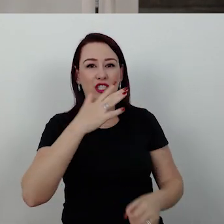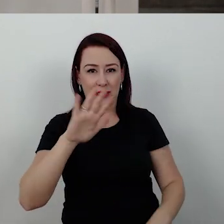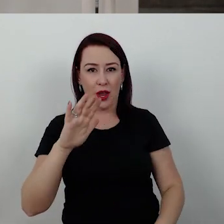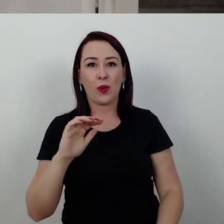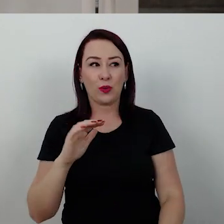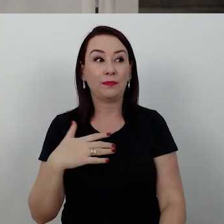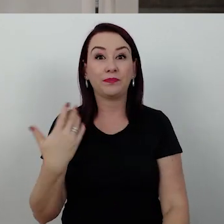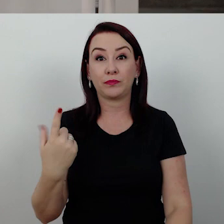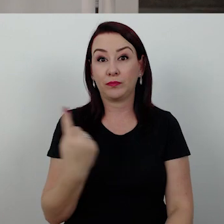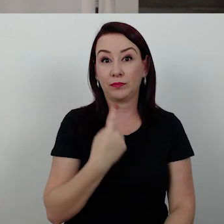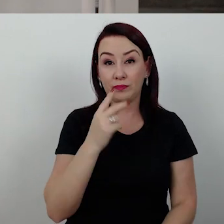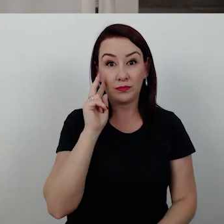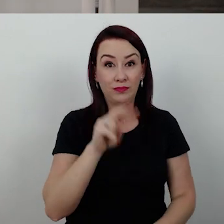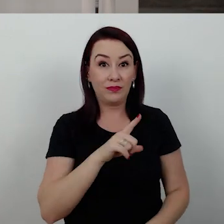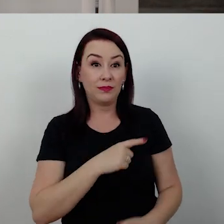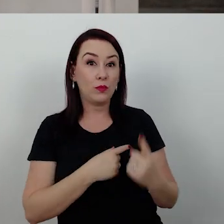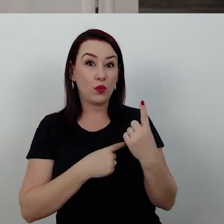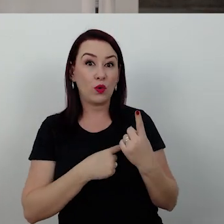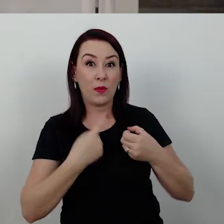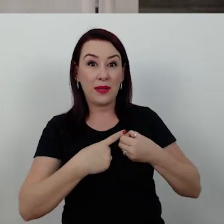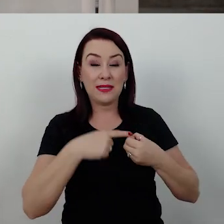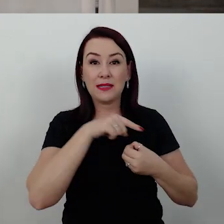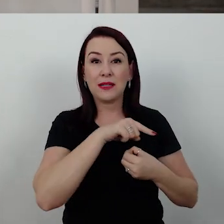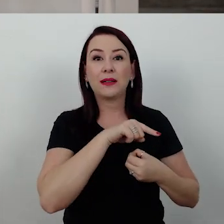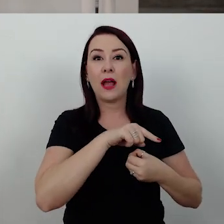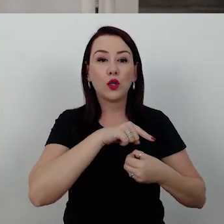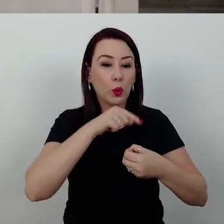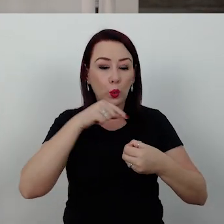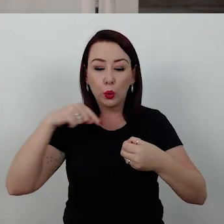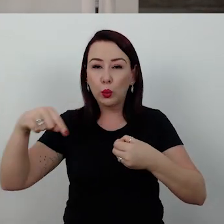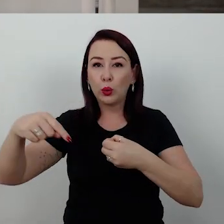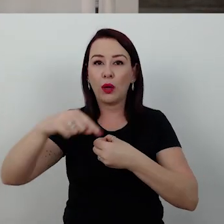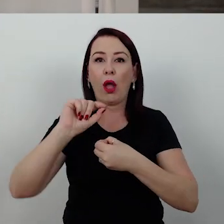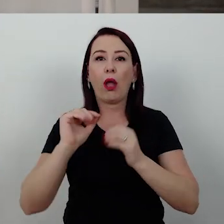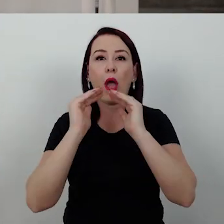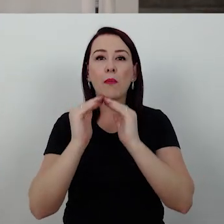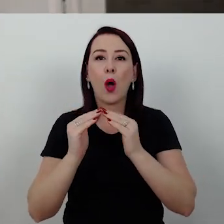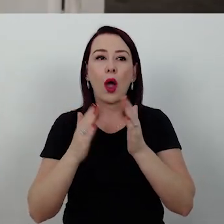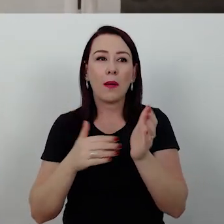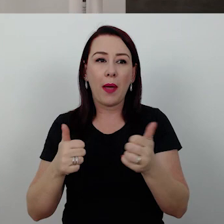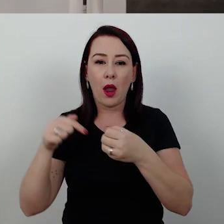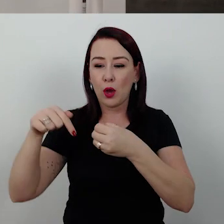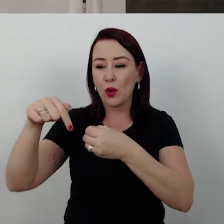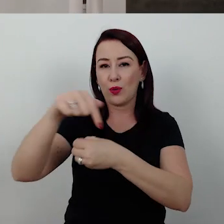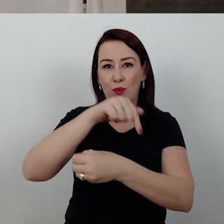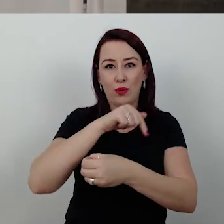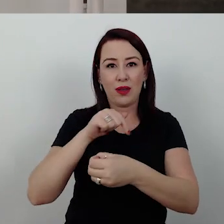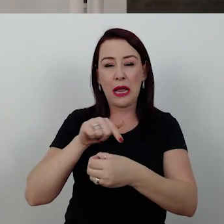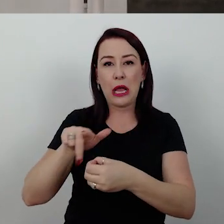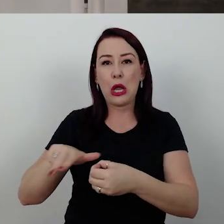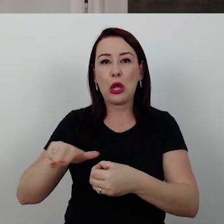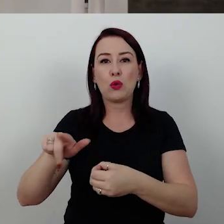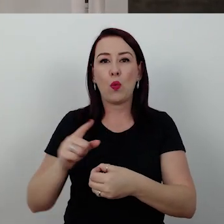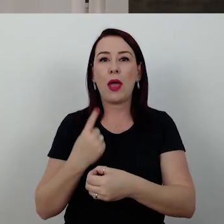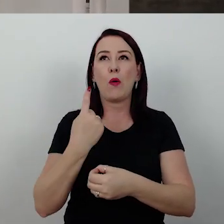quando existe em uma cidade, ela impulsiona toda uma região, né? Ela não é uma estrutura única de